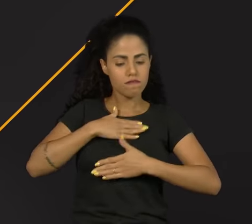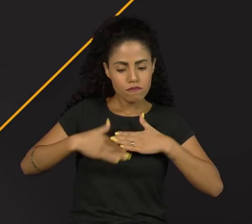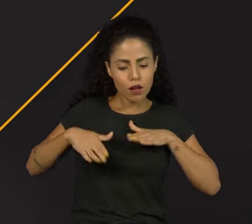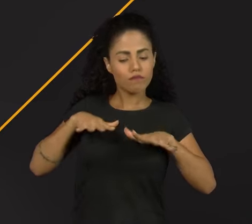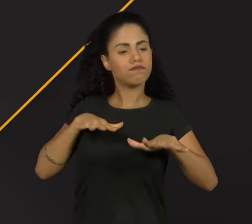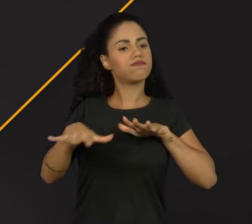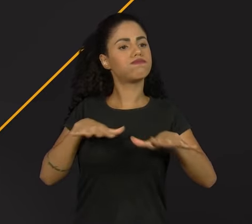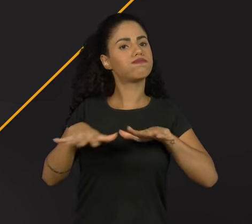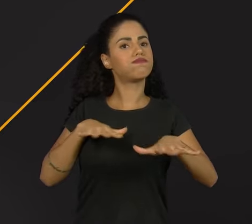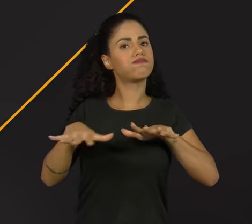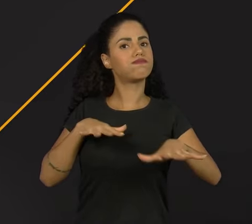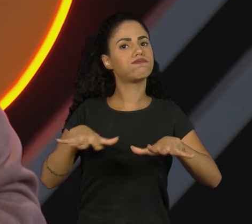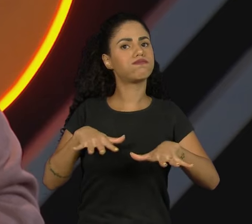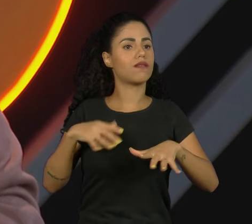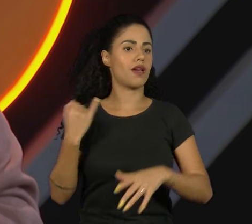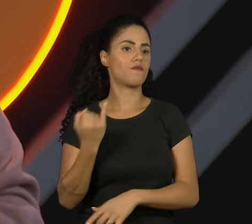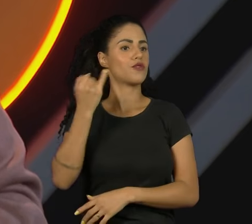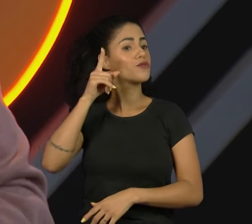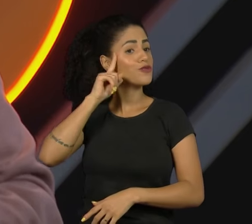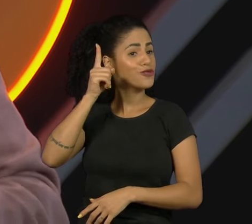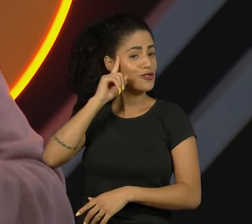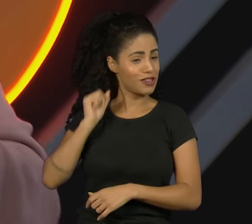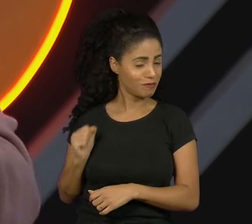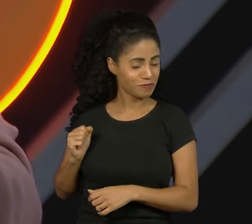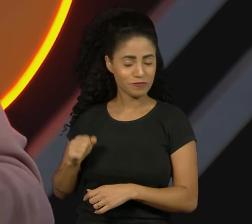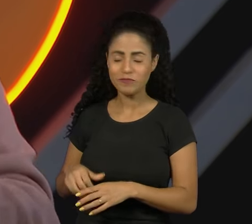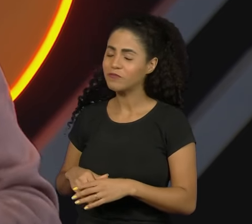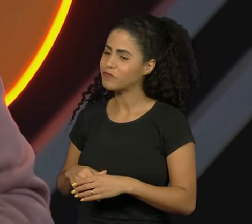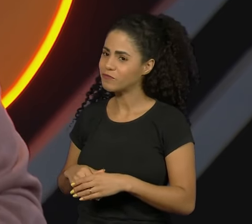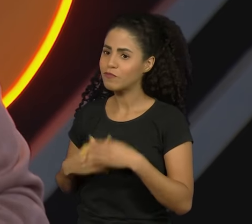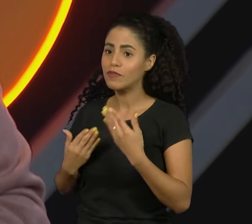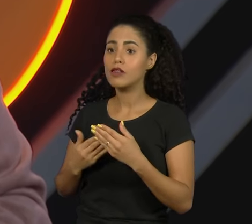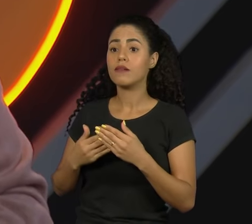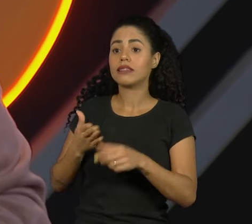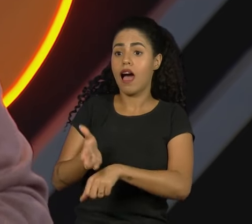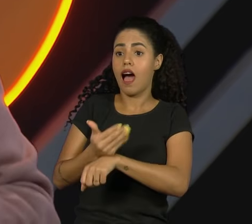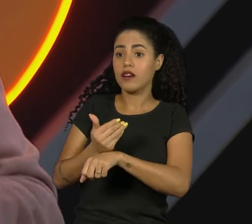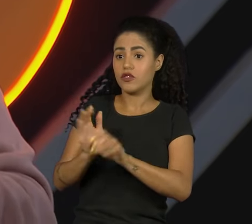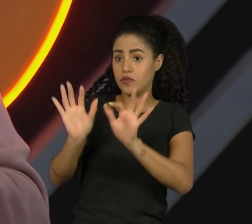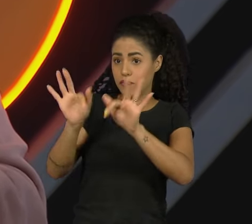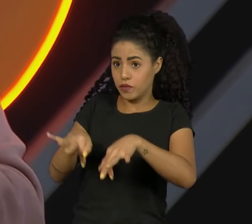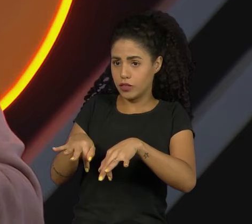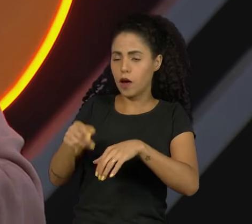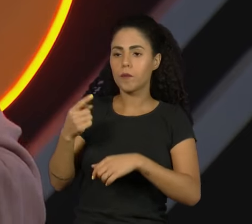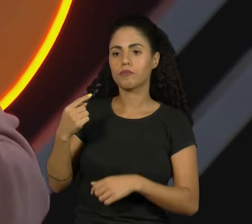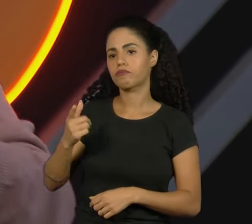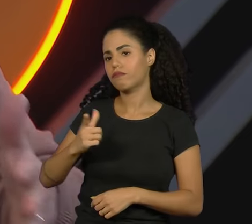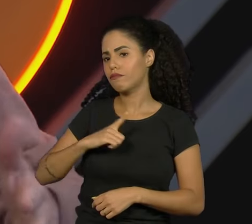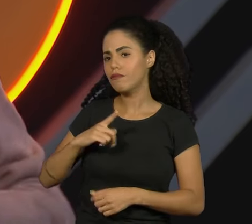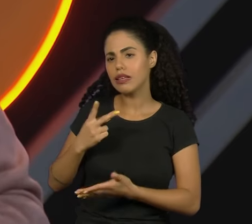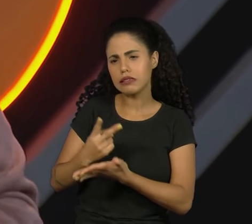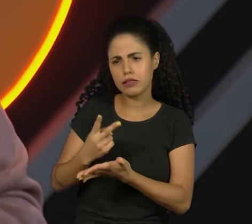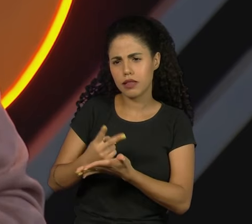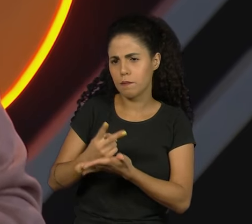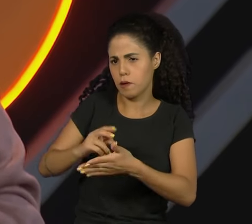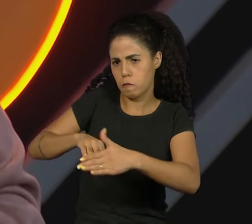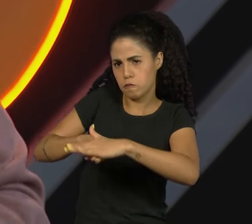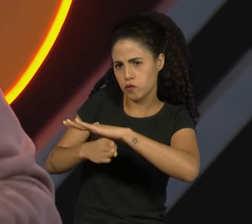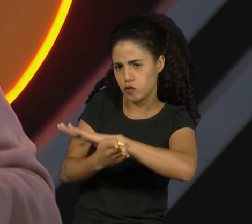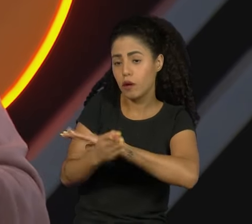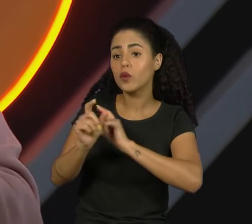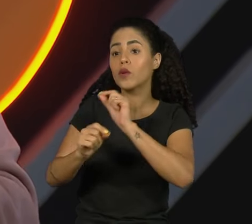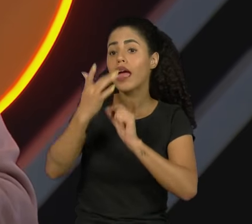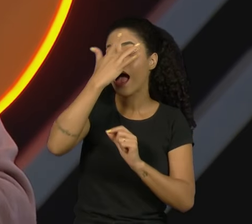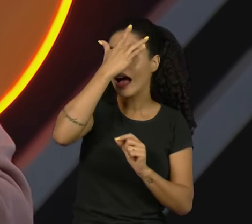você não pode se distanciar. Evaldo, antes de encerrar o nosso papo, eu tenho aqui por princípio que